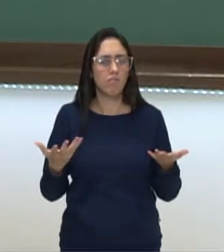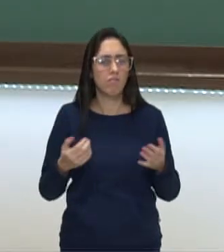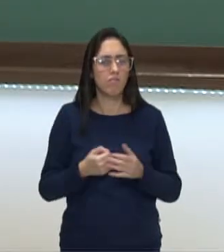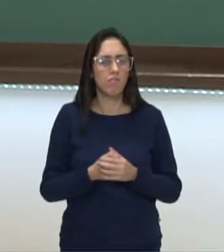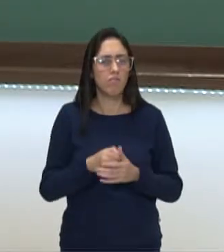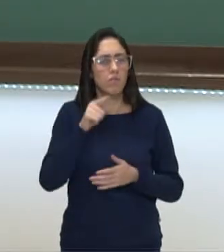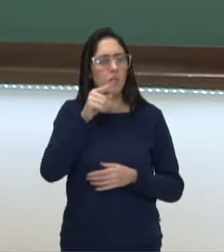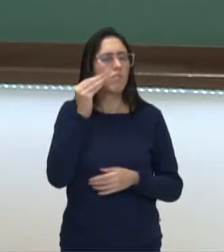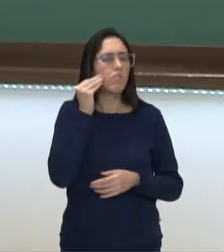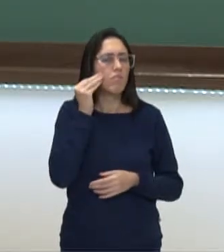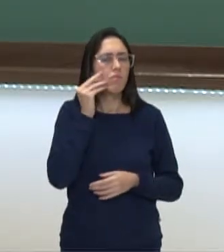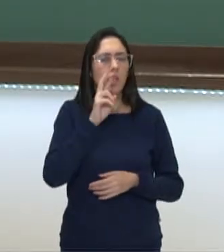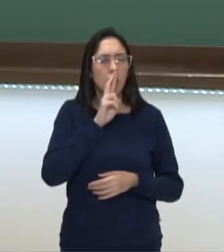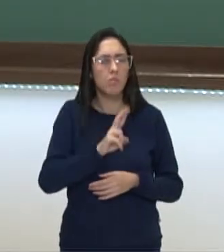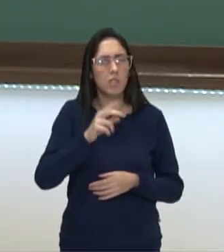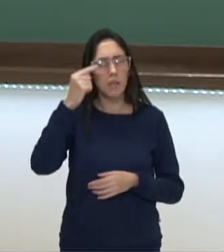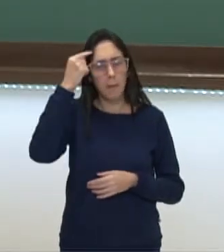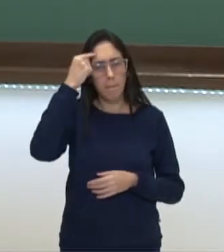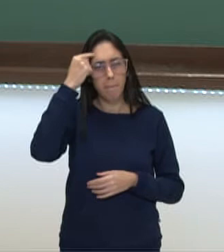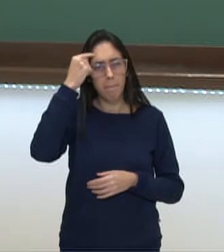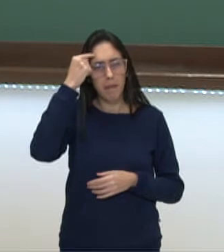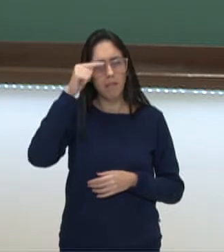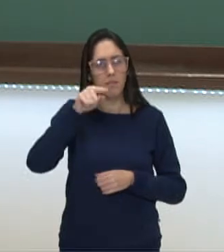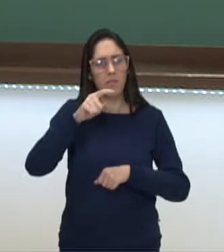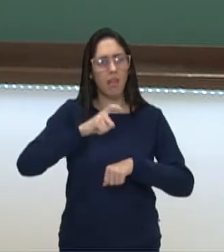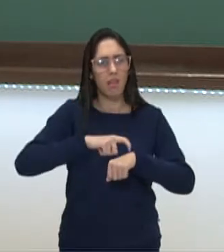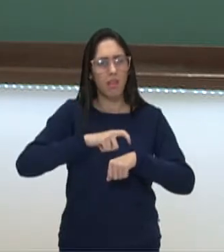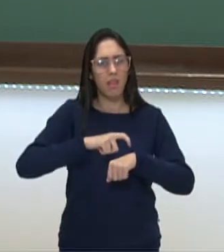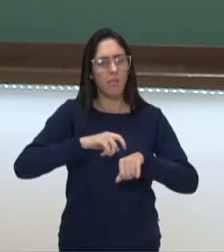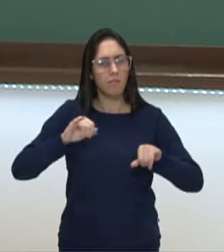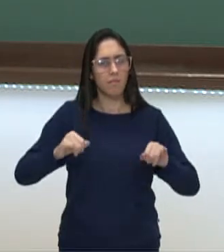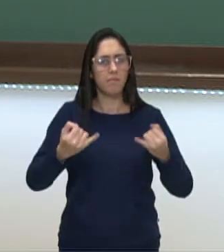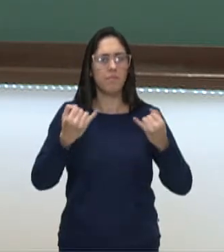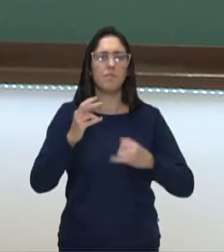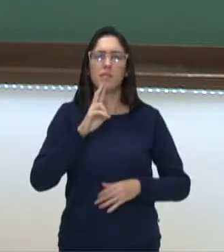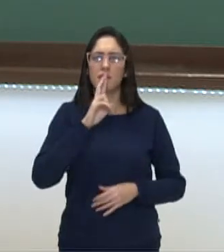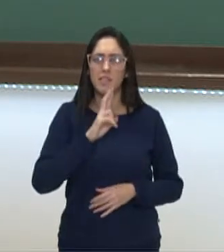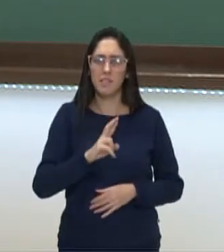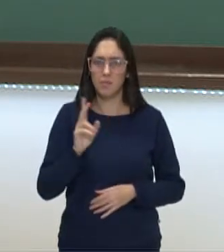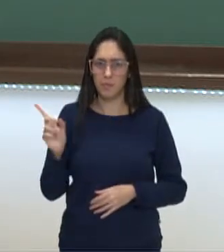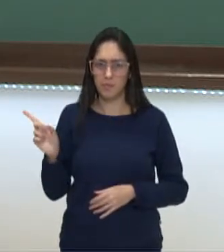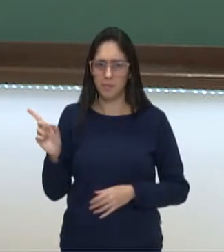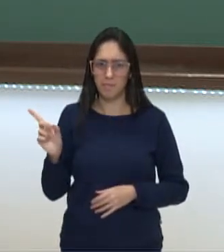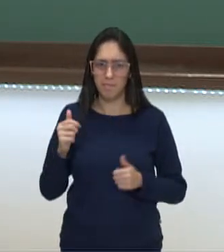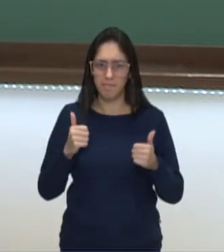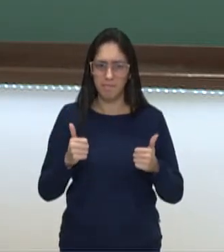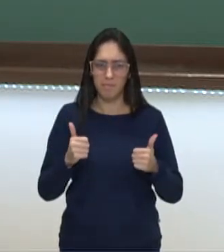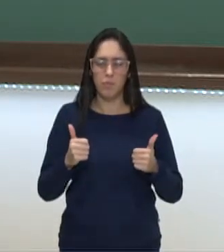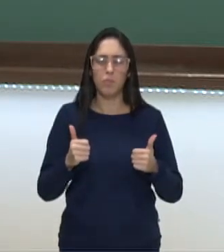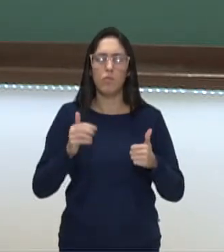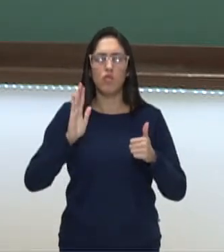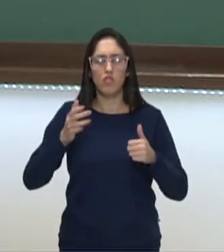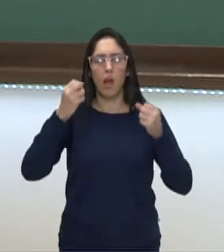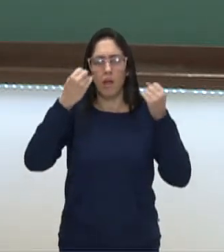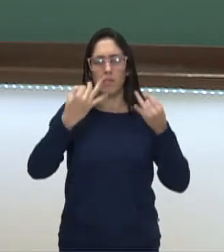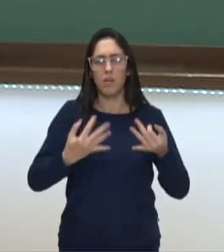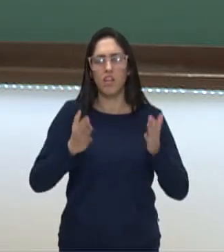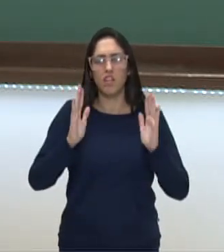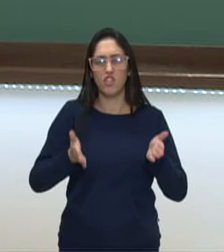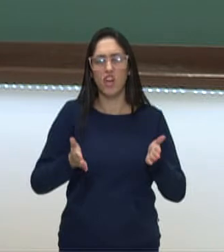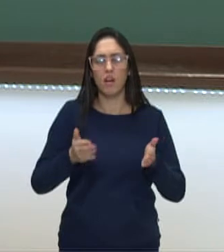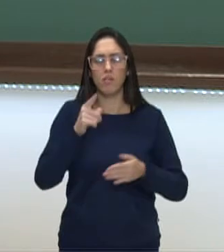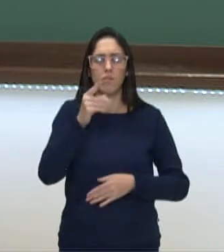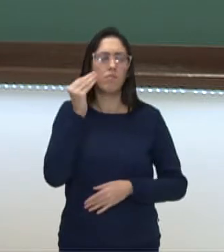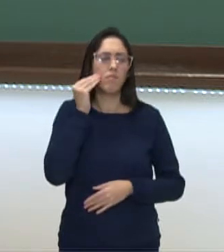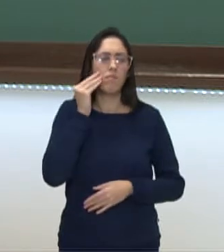dar um tempo para vocês completarem aqui esta informação, com base no que já discutimos aqui